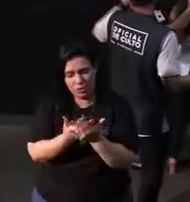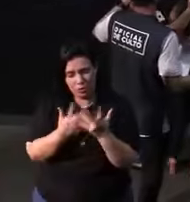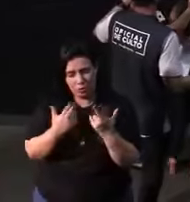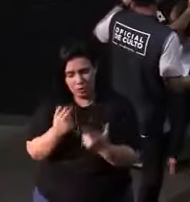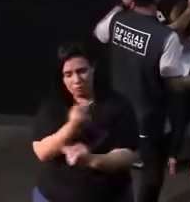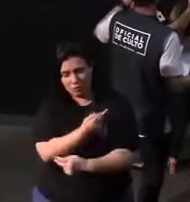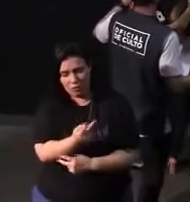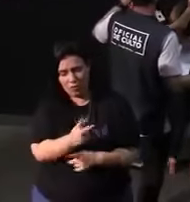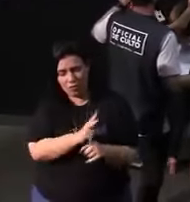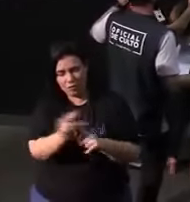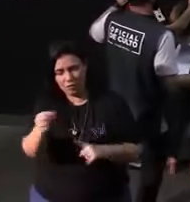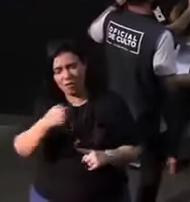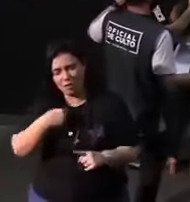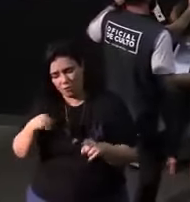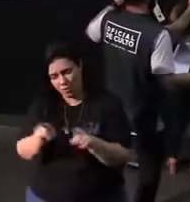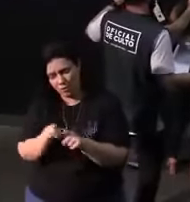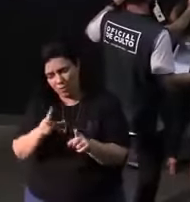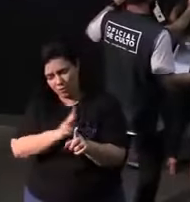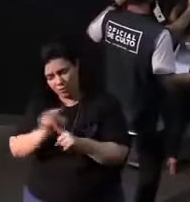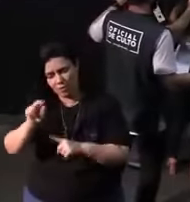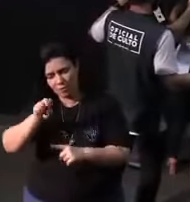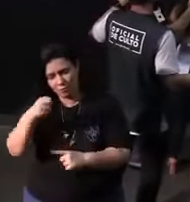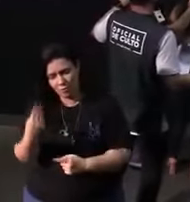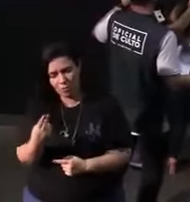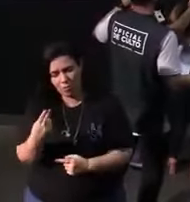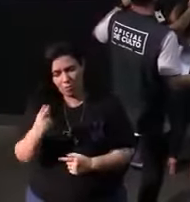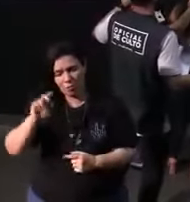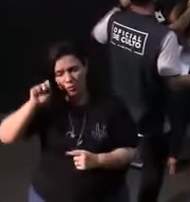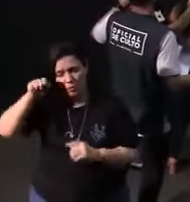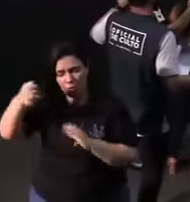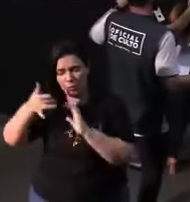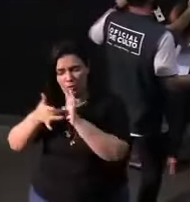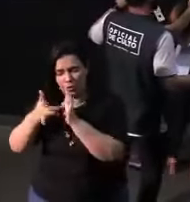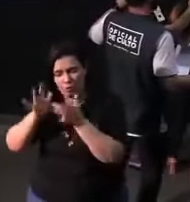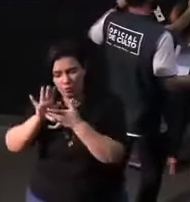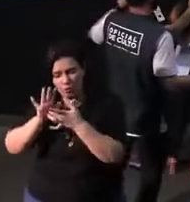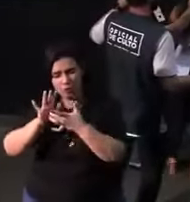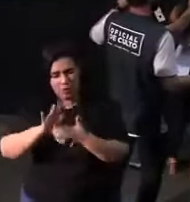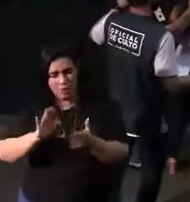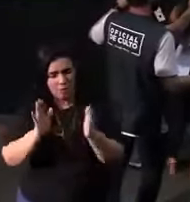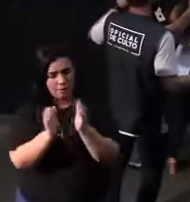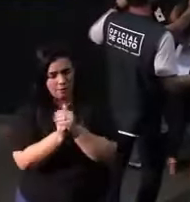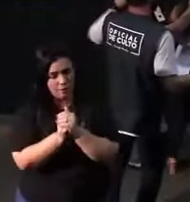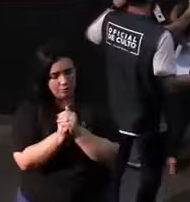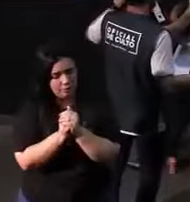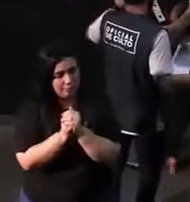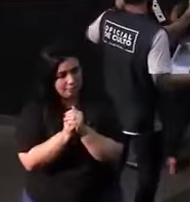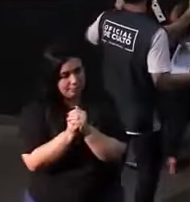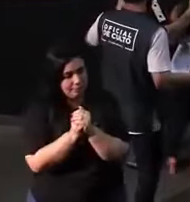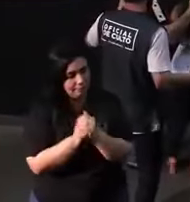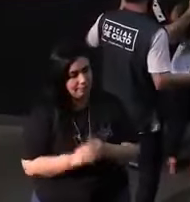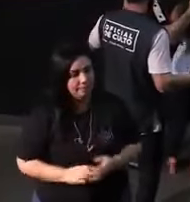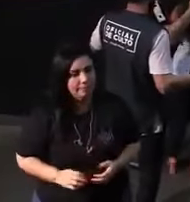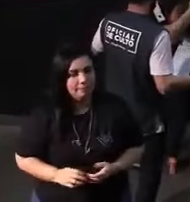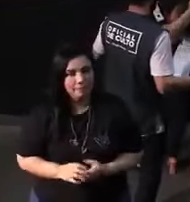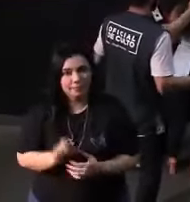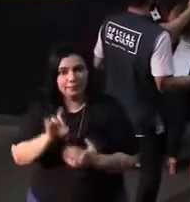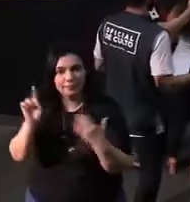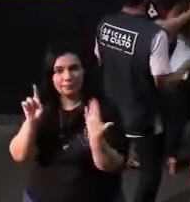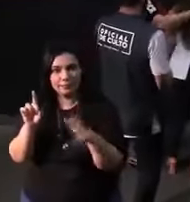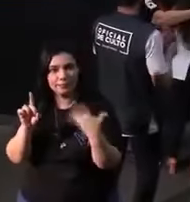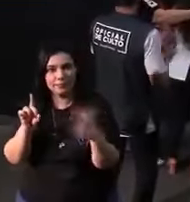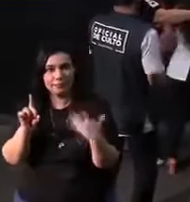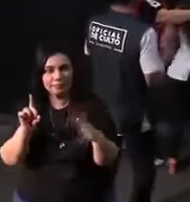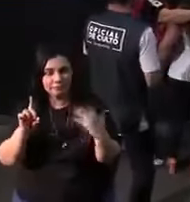venceram, eu vou vencer também, em nome de Jesus. Amém, amém e amém.